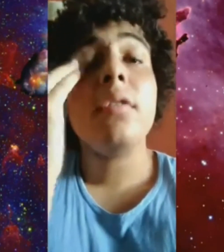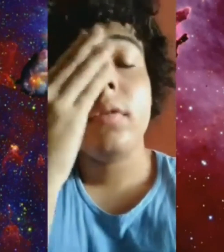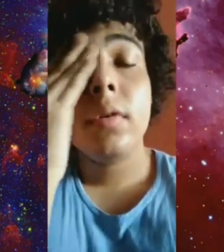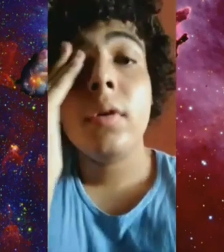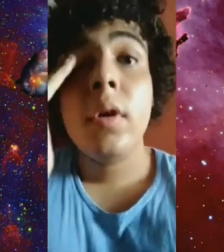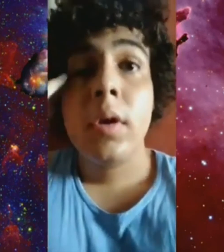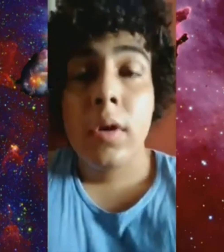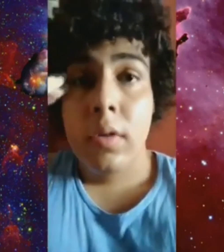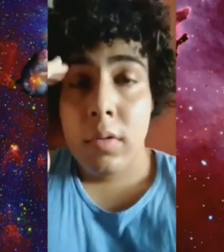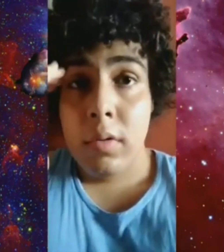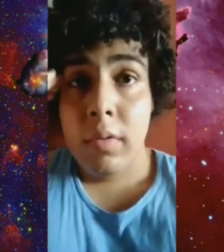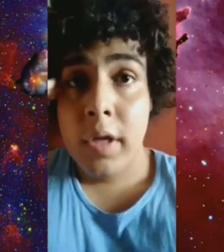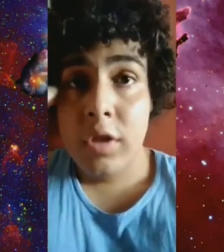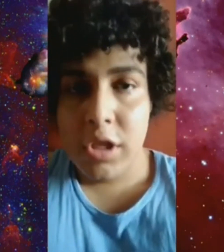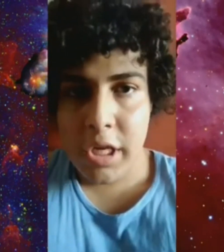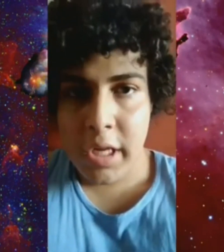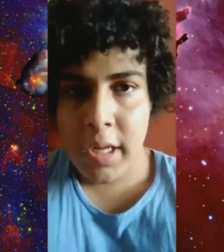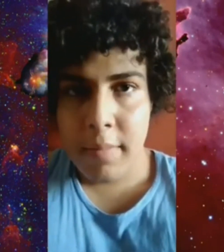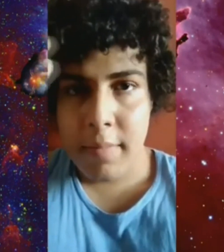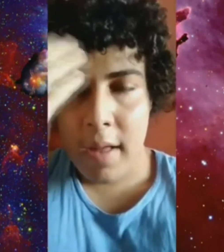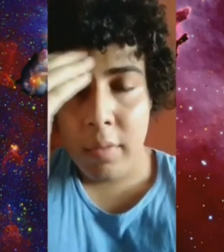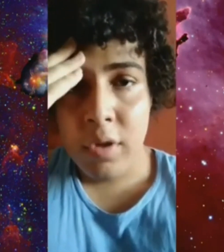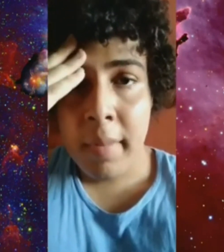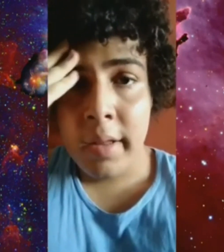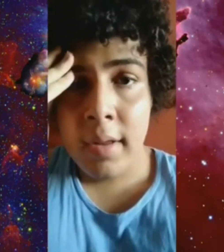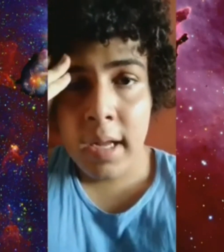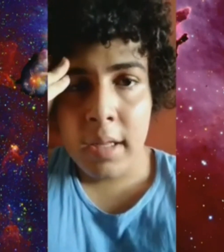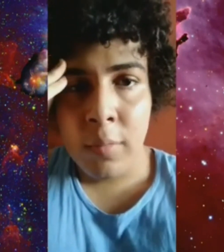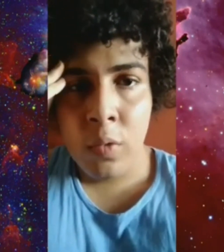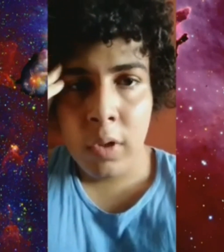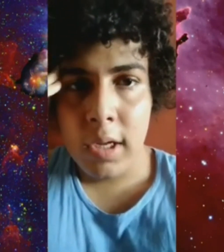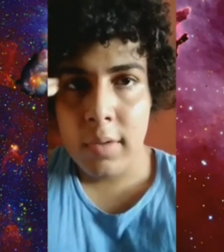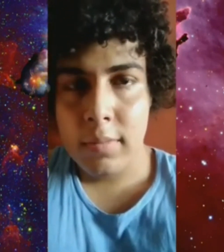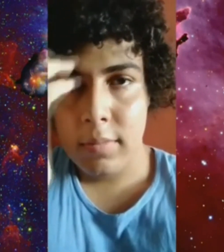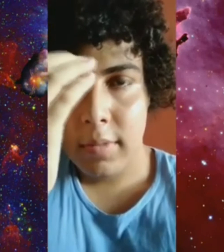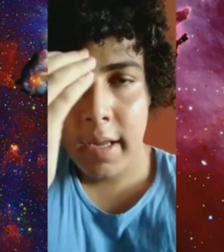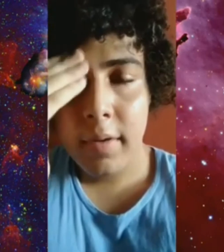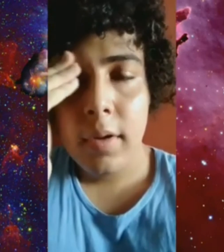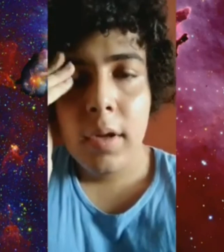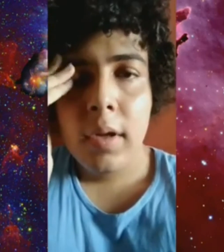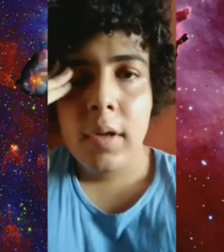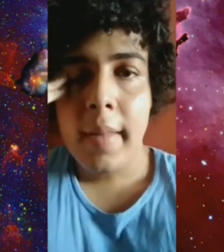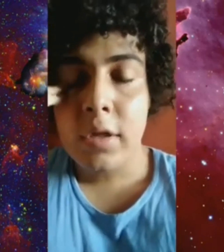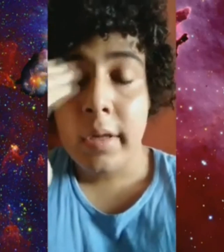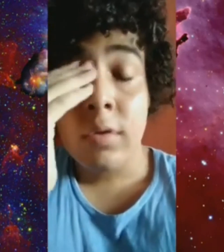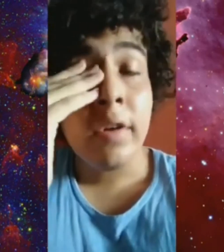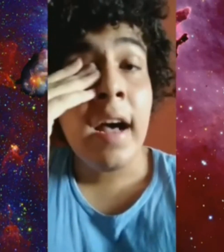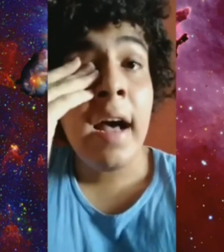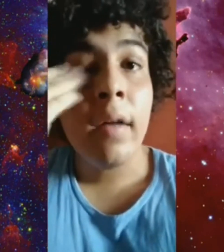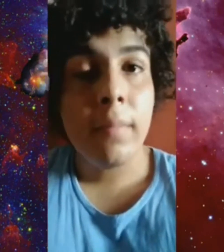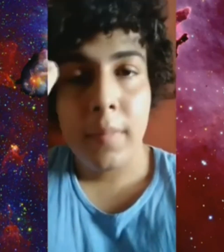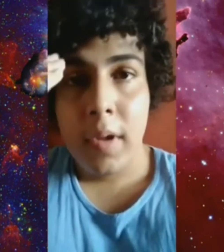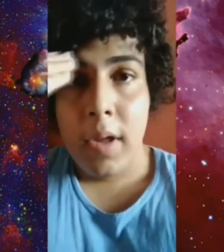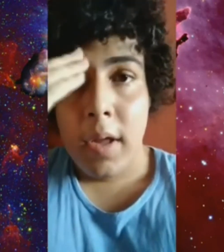Shiva, sou filho de Tina, a sobrinha de Amadeu da Casa da Música, né? Pela diretor de